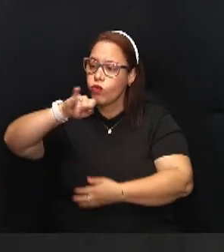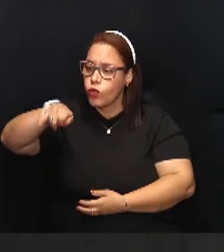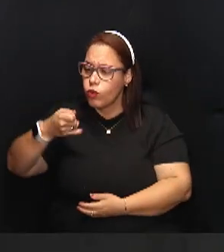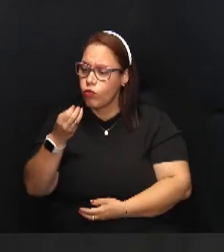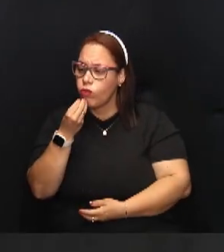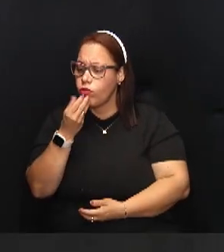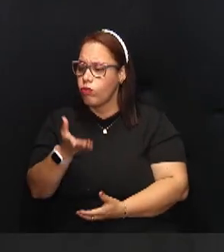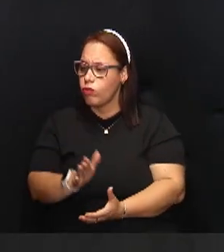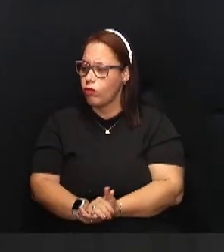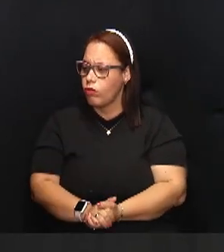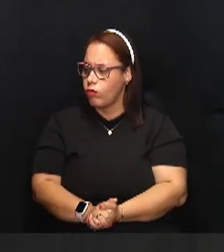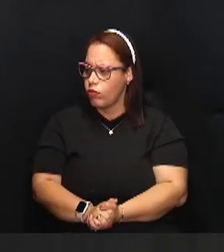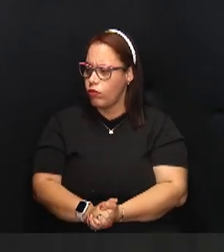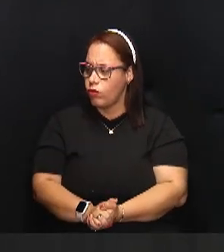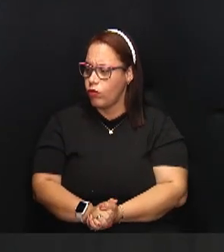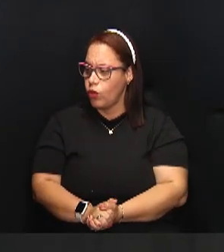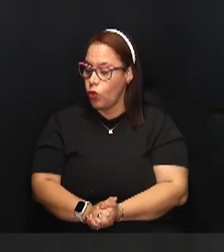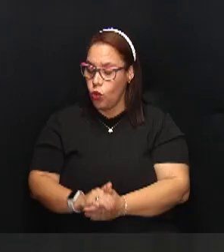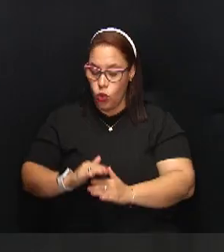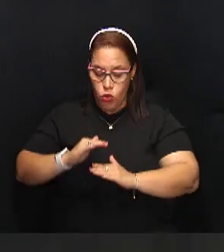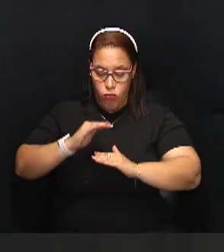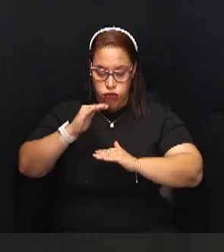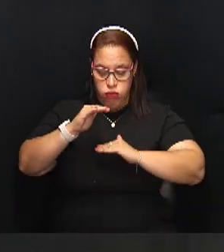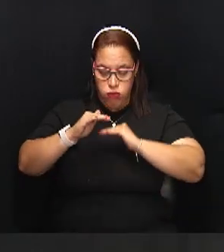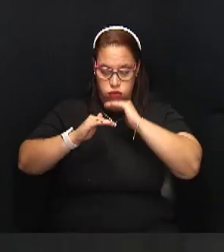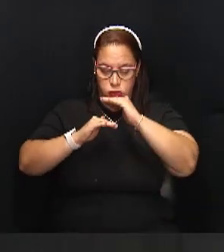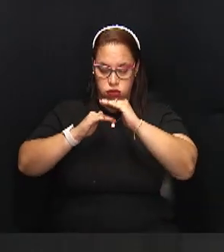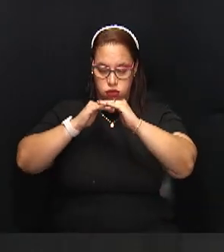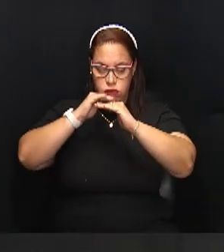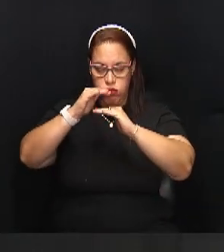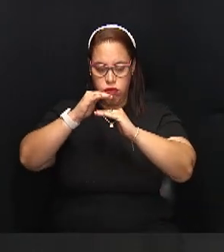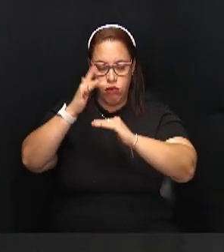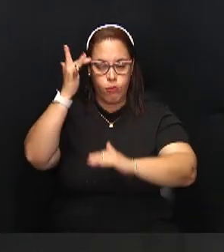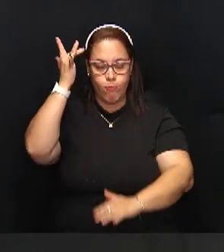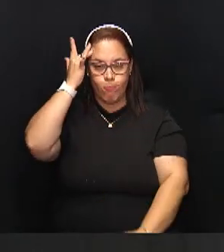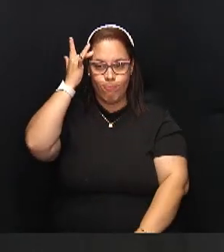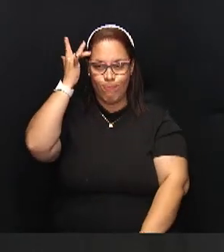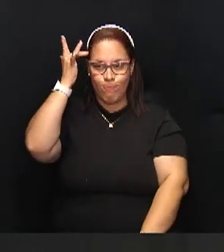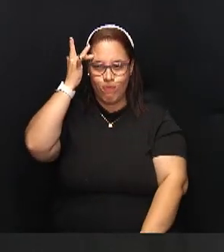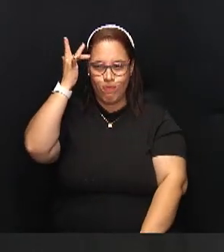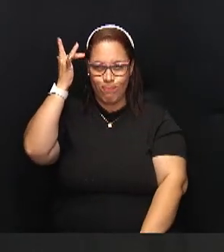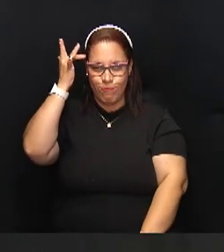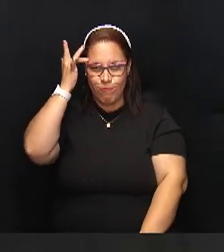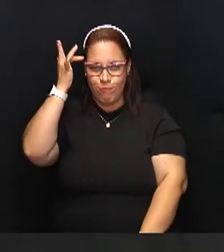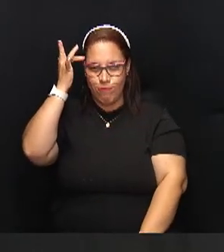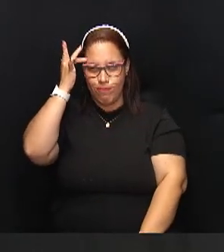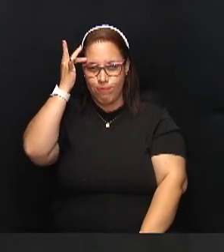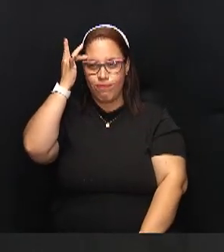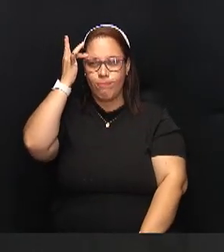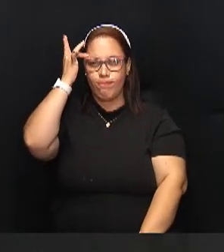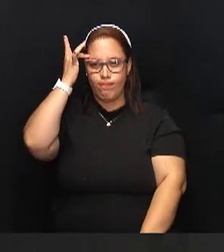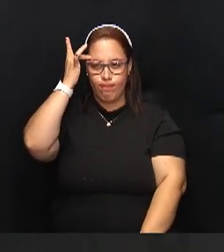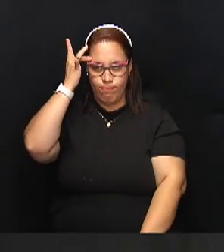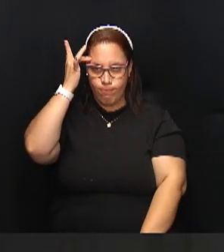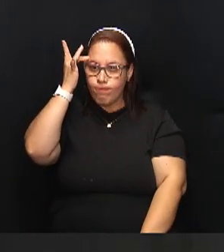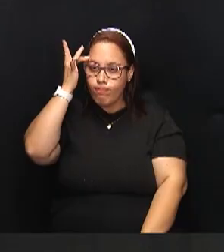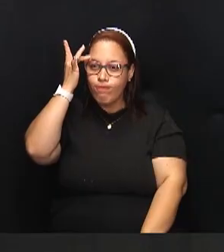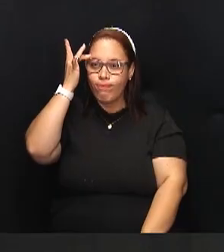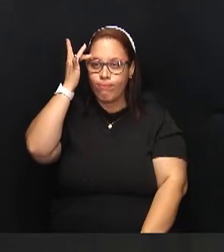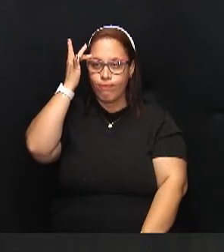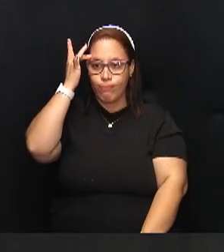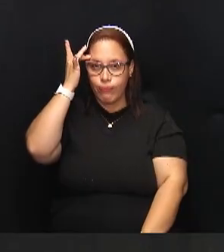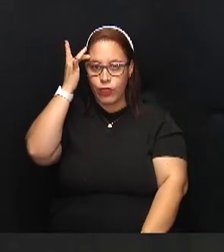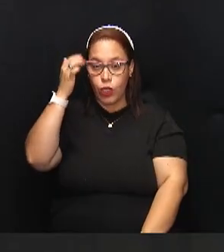oportunidade de a gente mesmo crescer, né? Nós amadurecemos e isso me